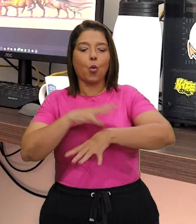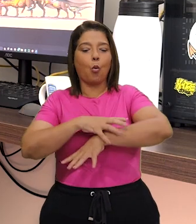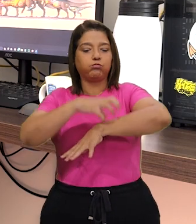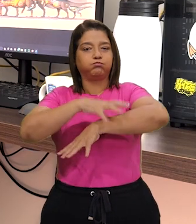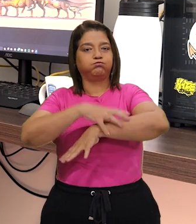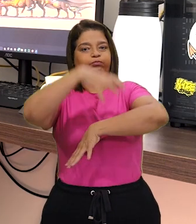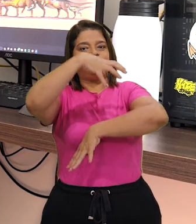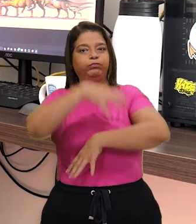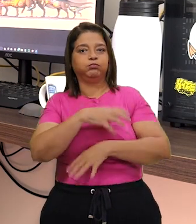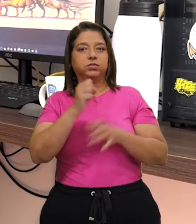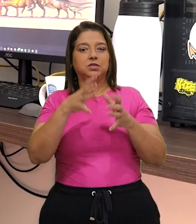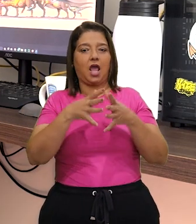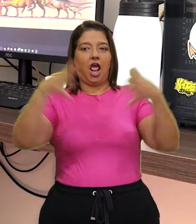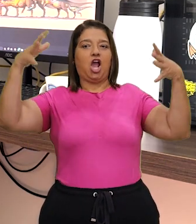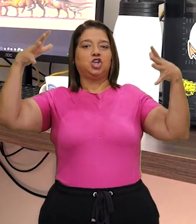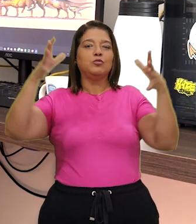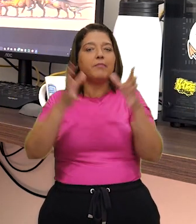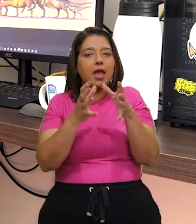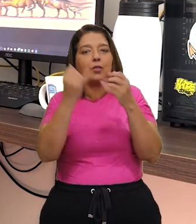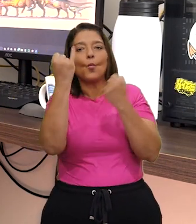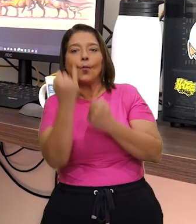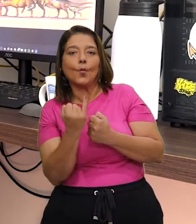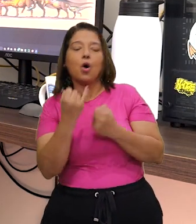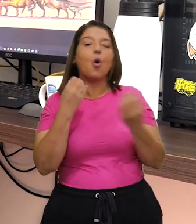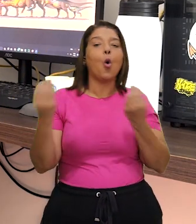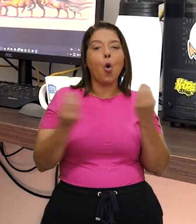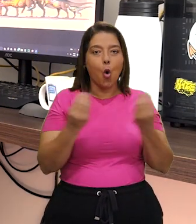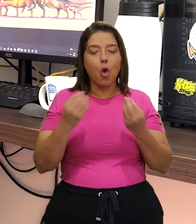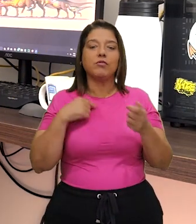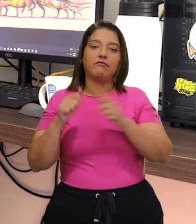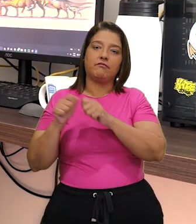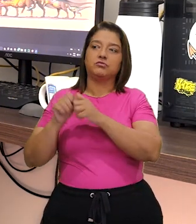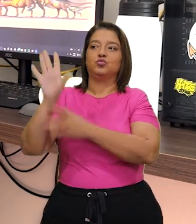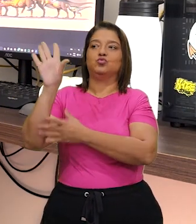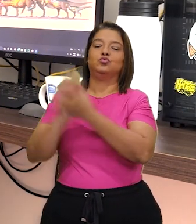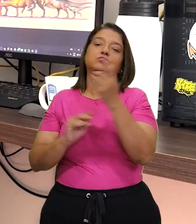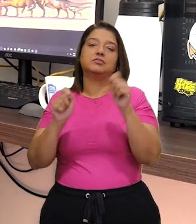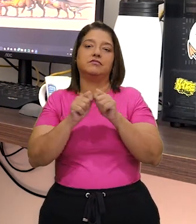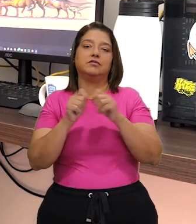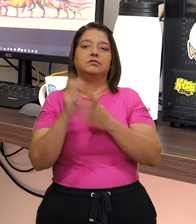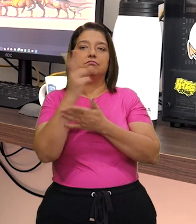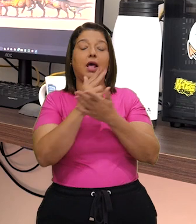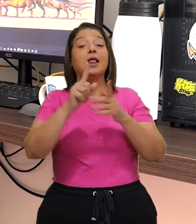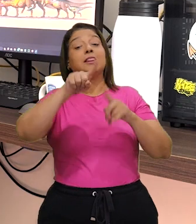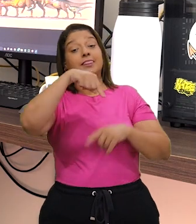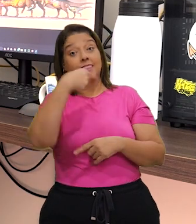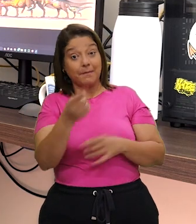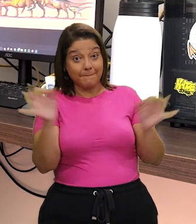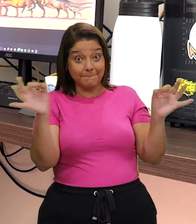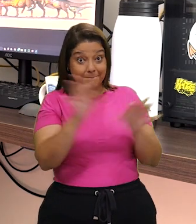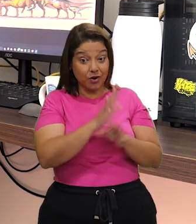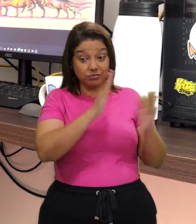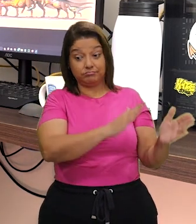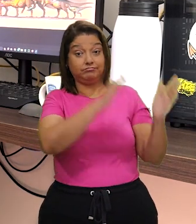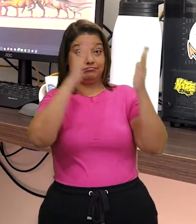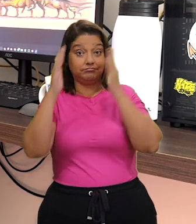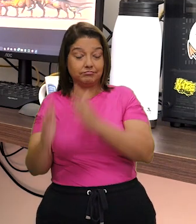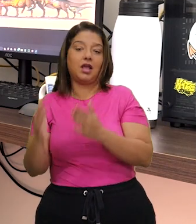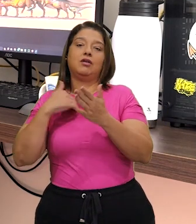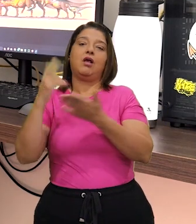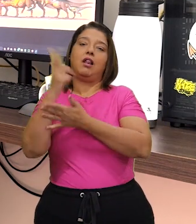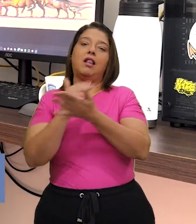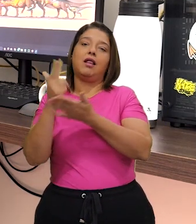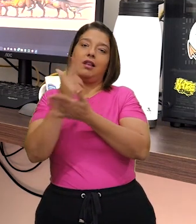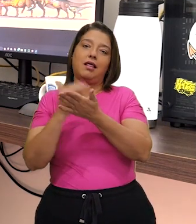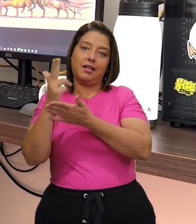animal né e depois disso tudo aí sim eu começo a desenhar por cima Então são essas três etapas que eu faço ner